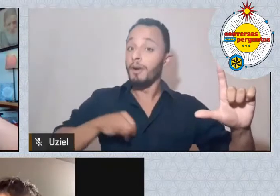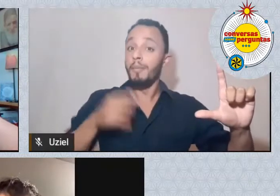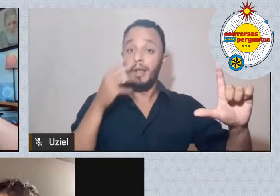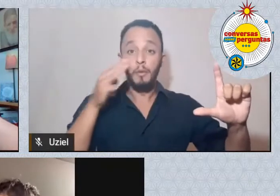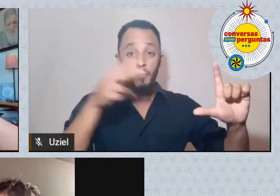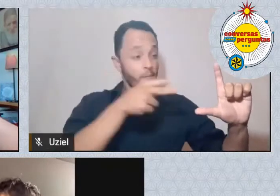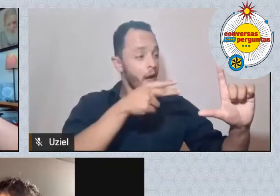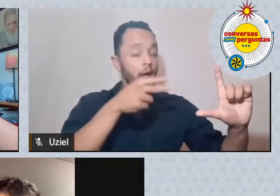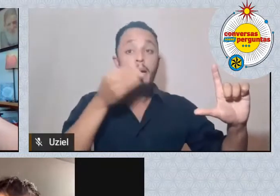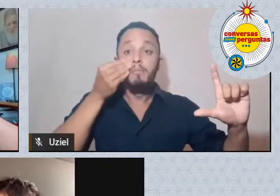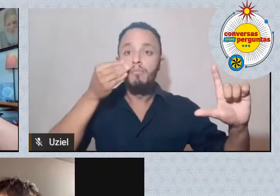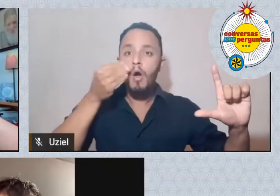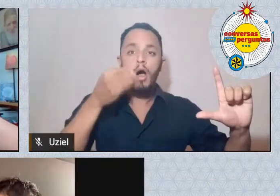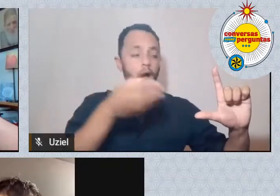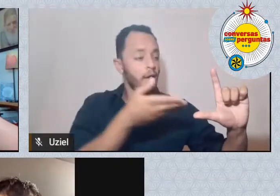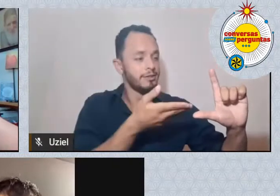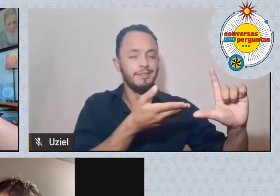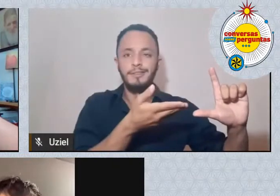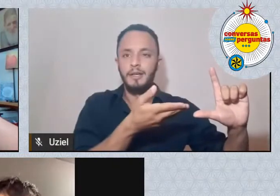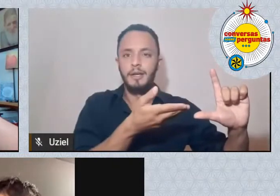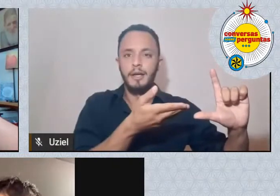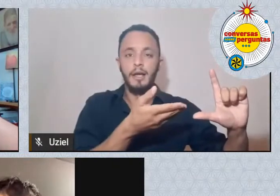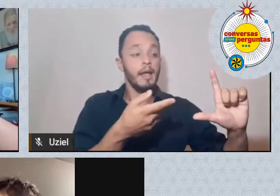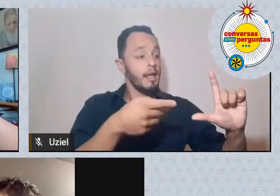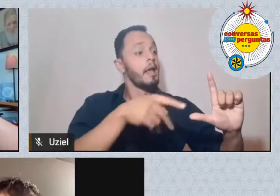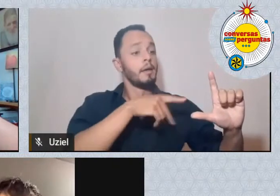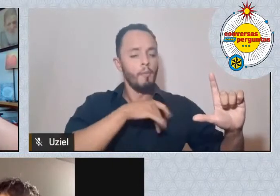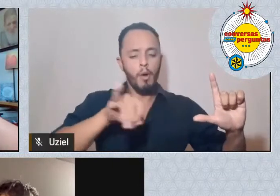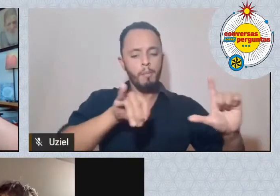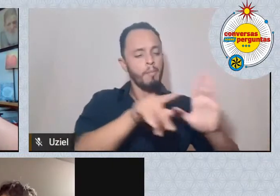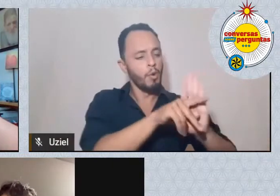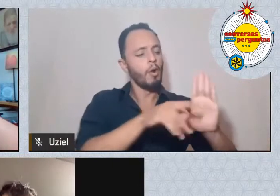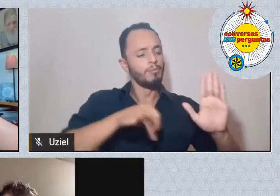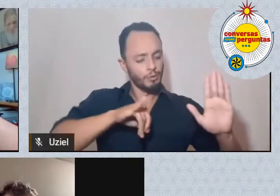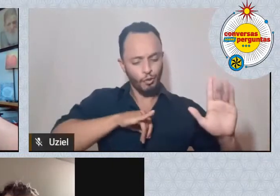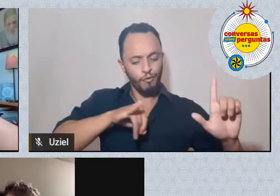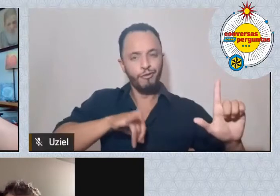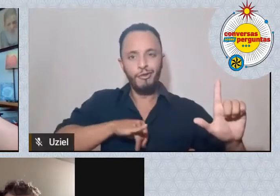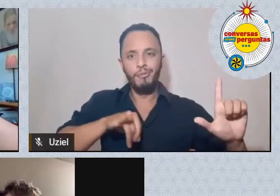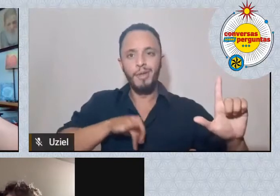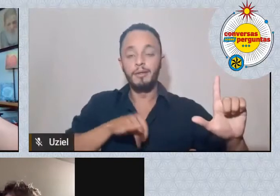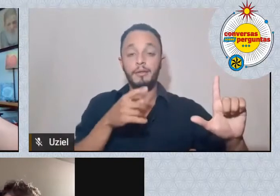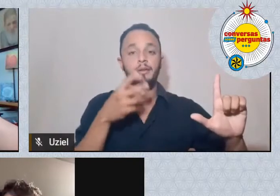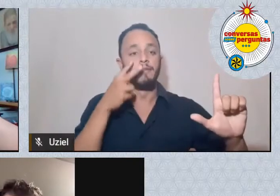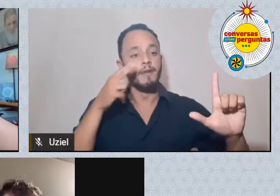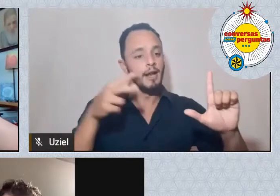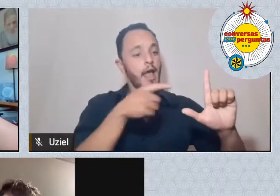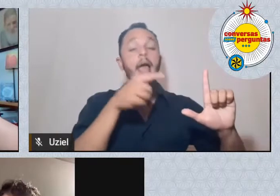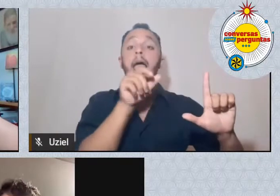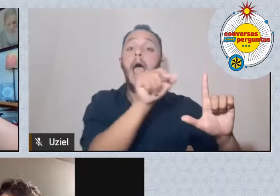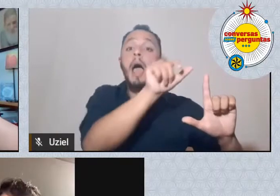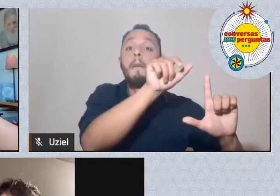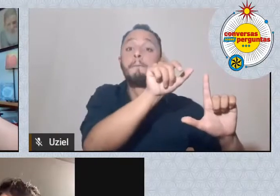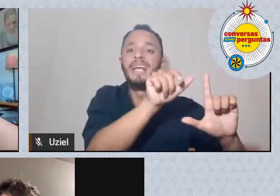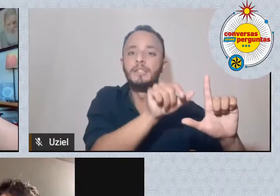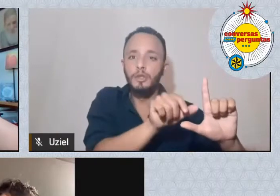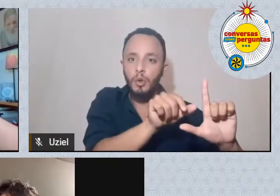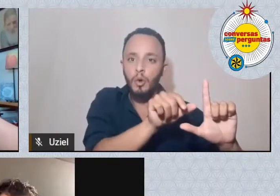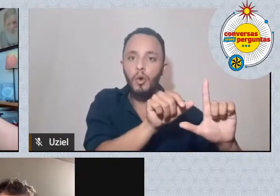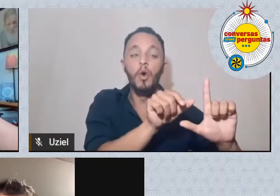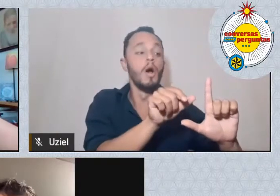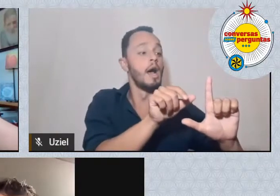fazem a curadoria do sofrimento. Que tornam o sofrimento não só, olha, esta pessoa, esse indígena, esse